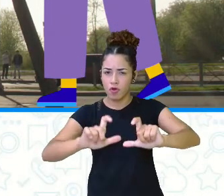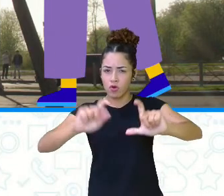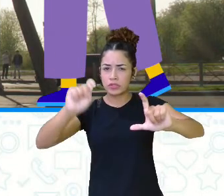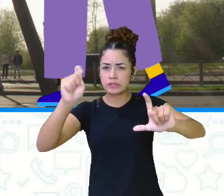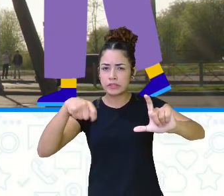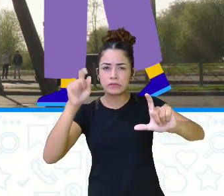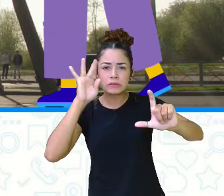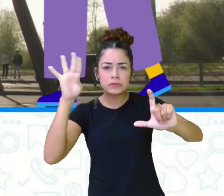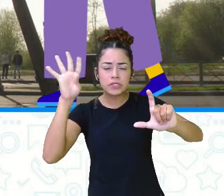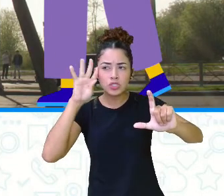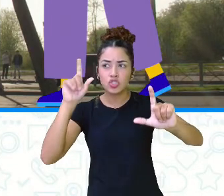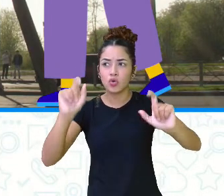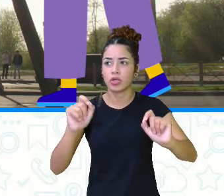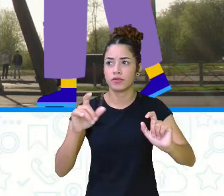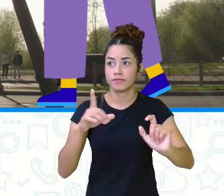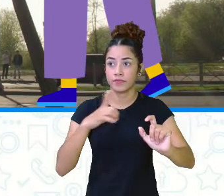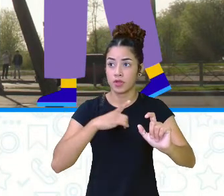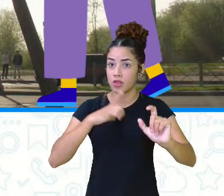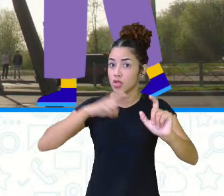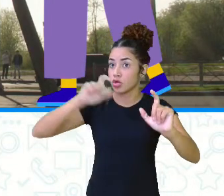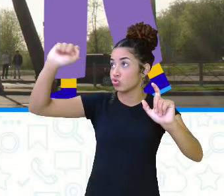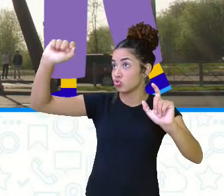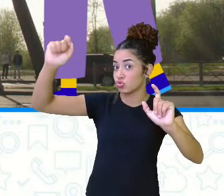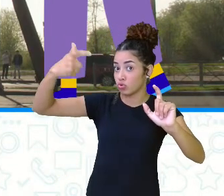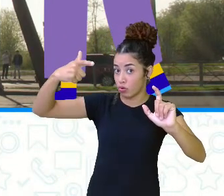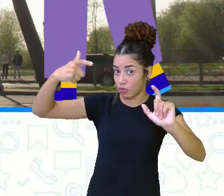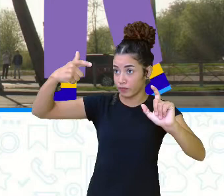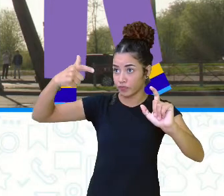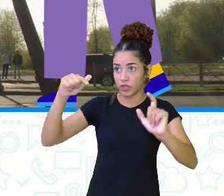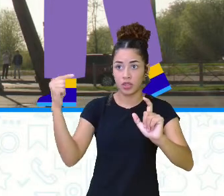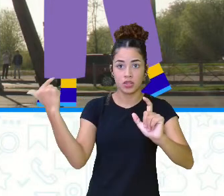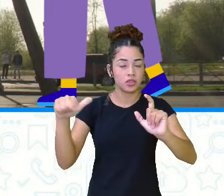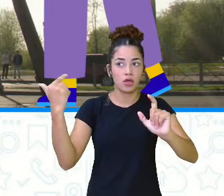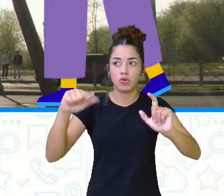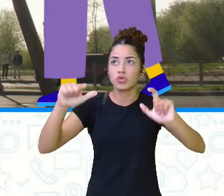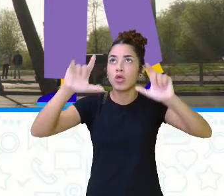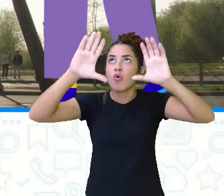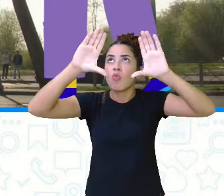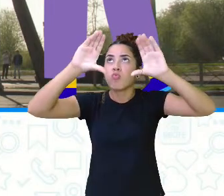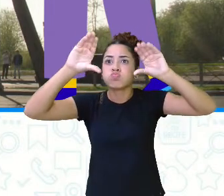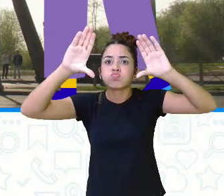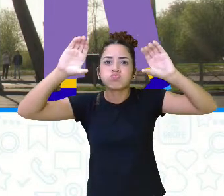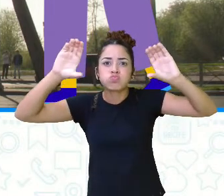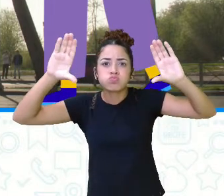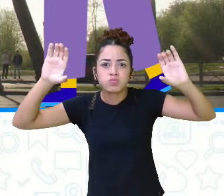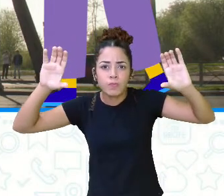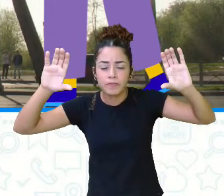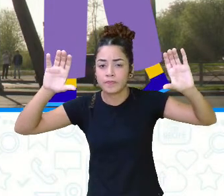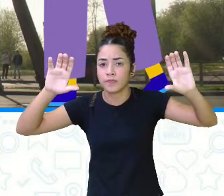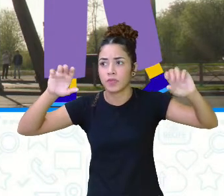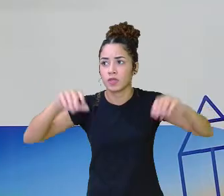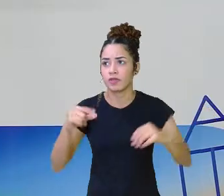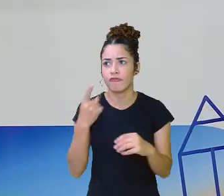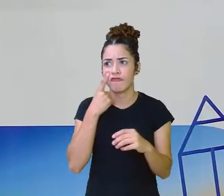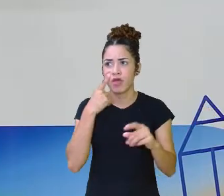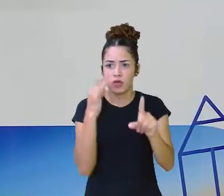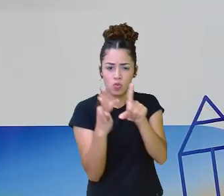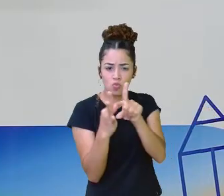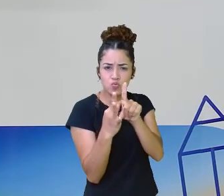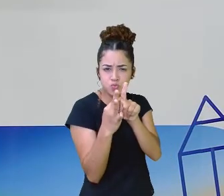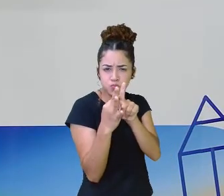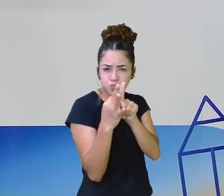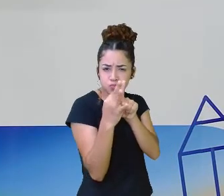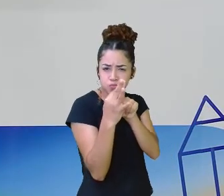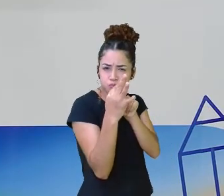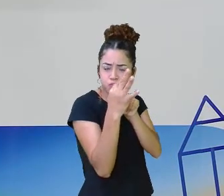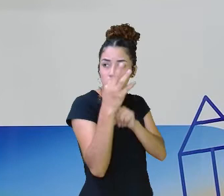imaginar o quê? Eu estou vendo que está ensolarado, não tem nuvens ao sol, provavelmente, olha a temperatura lá em